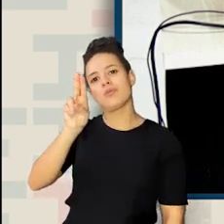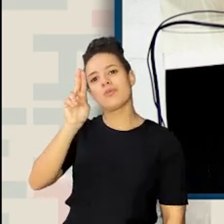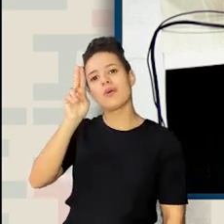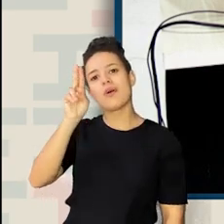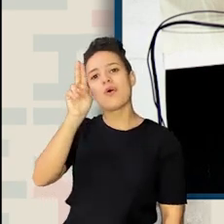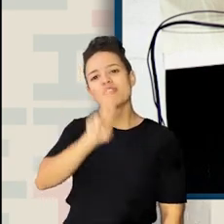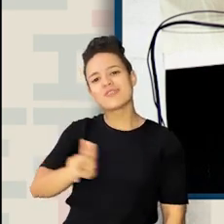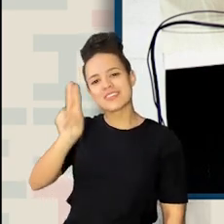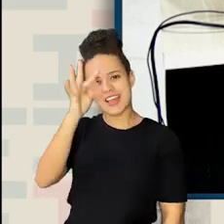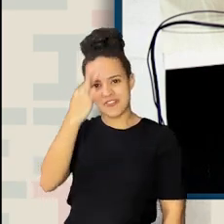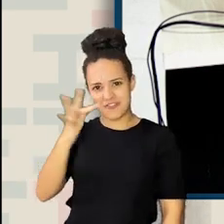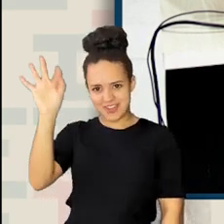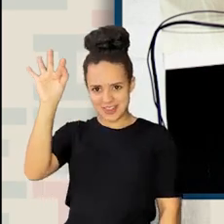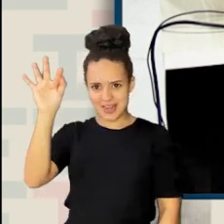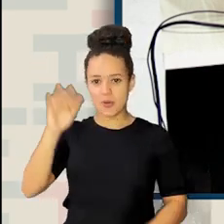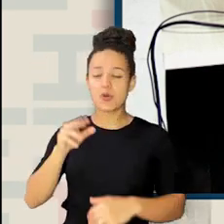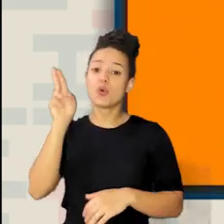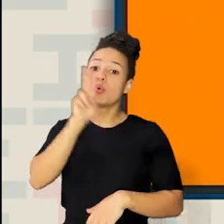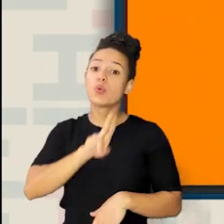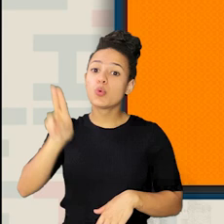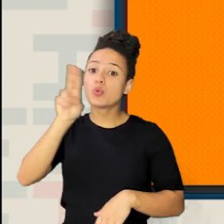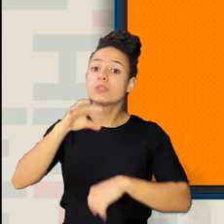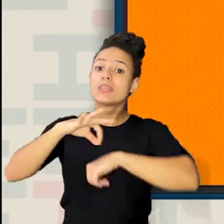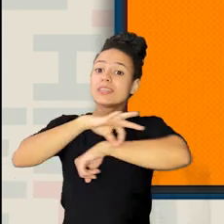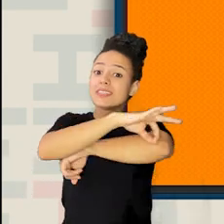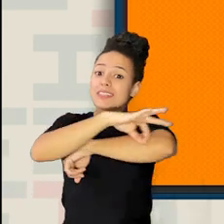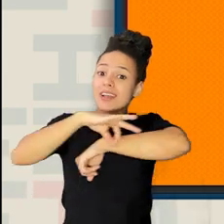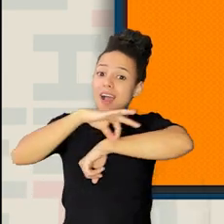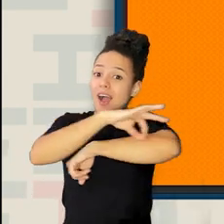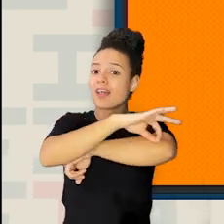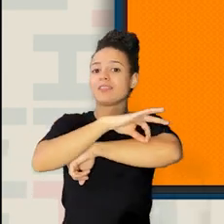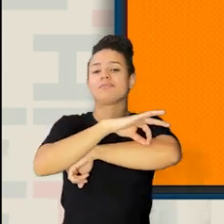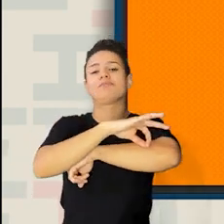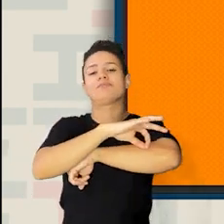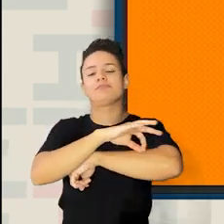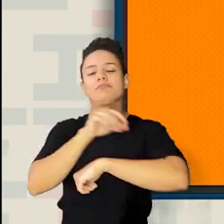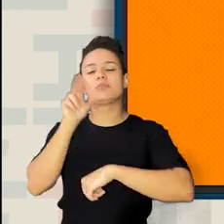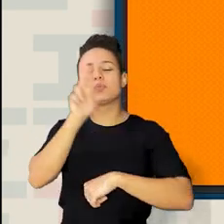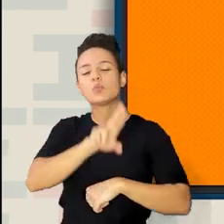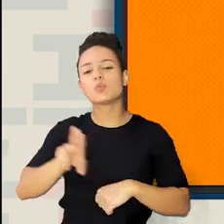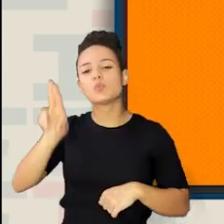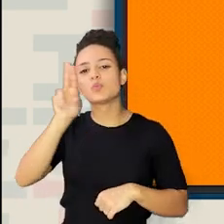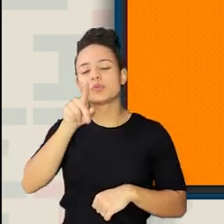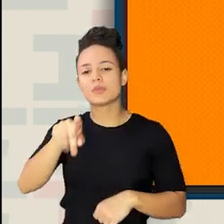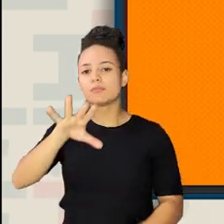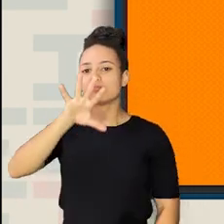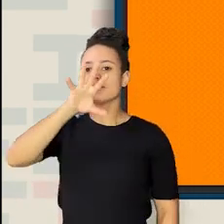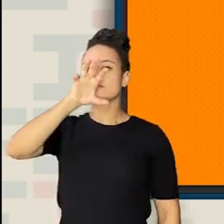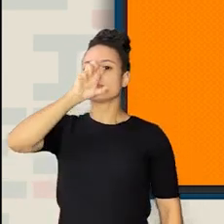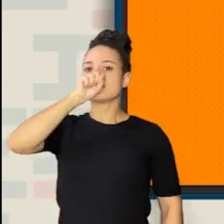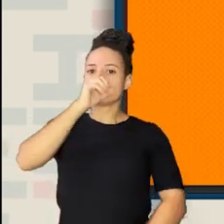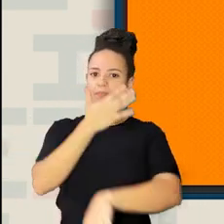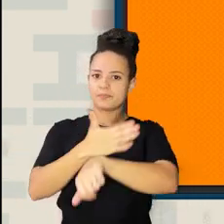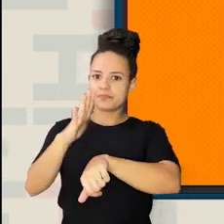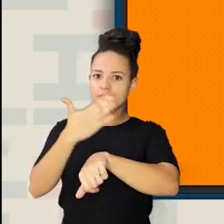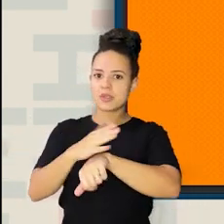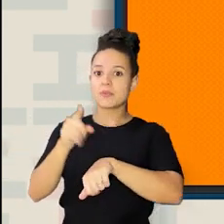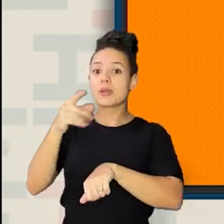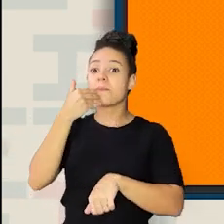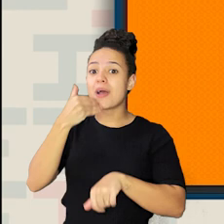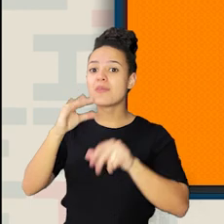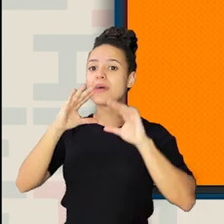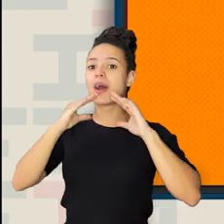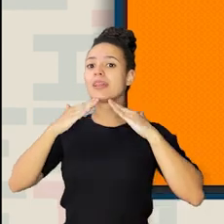exercício chamado Vitória Régia, que usa a escala pentatônica e um grande lastro para você respirar, porque ela pede para ser lento,